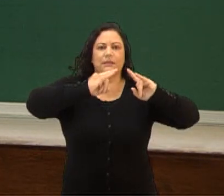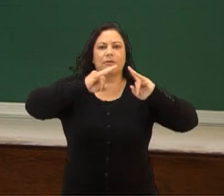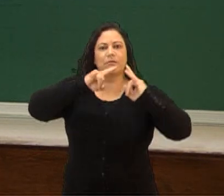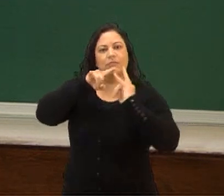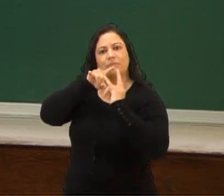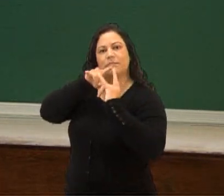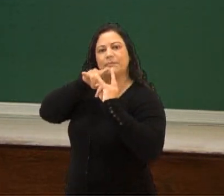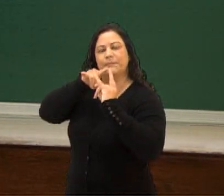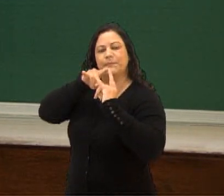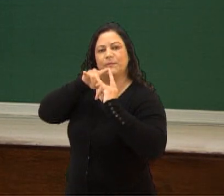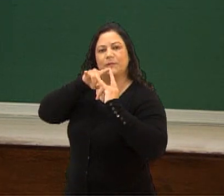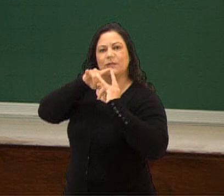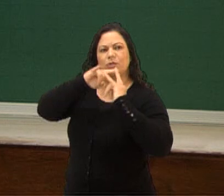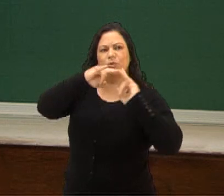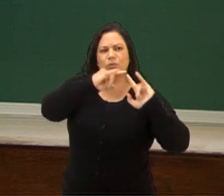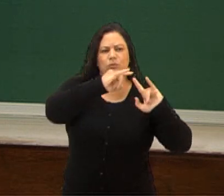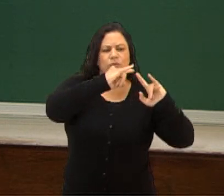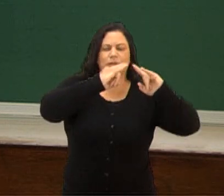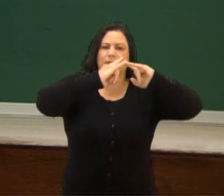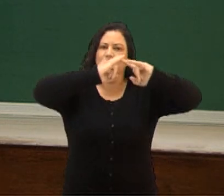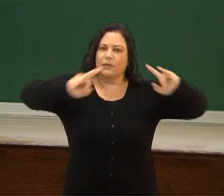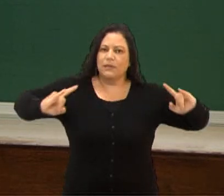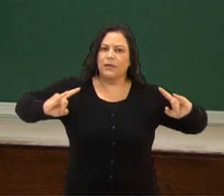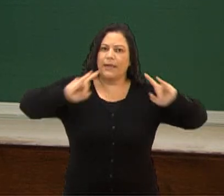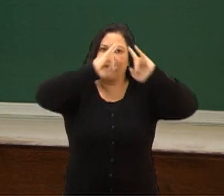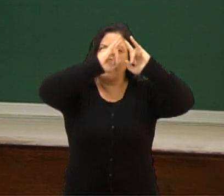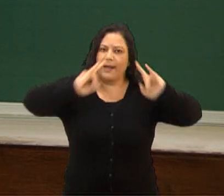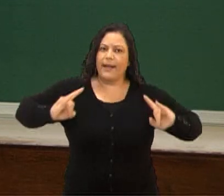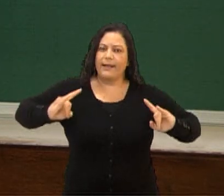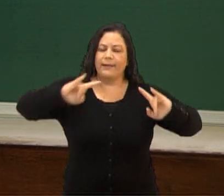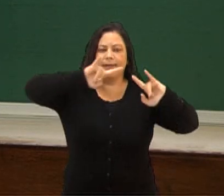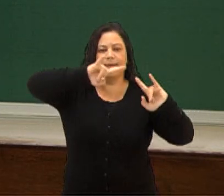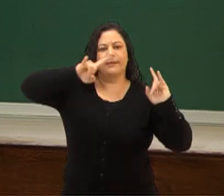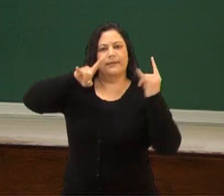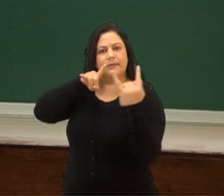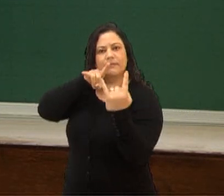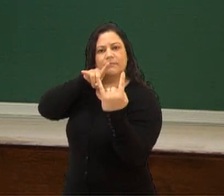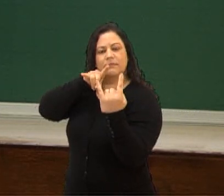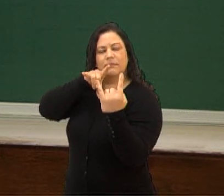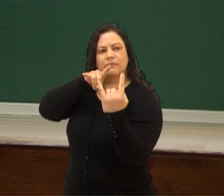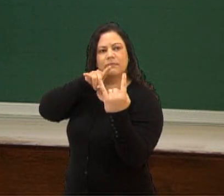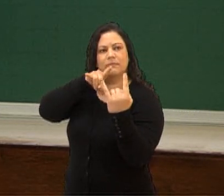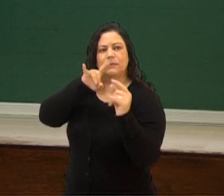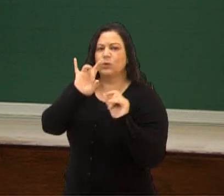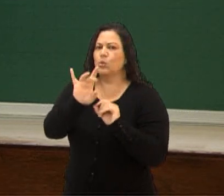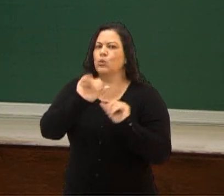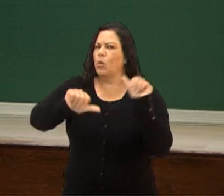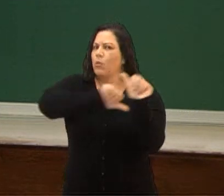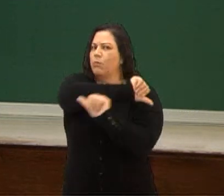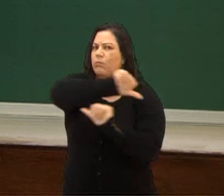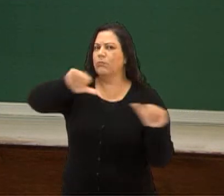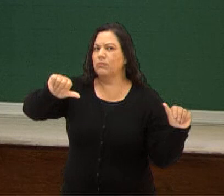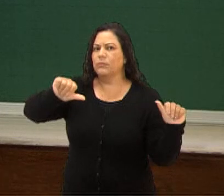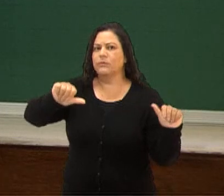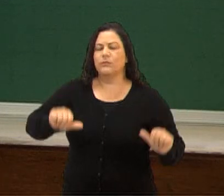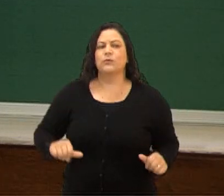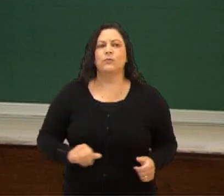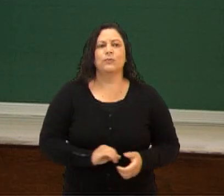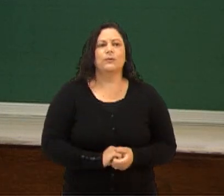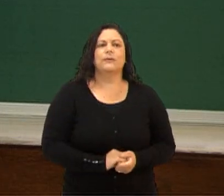essa estrutura da cabana, você vai ter, percebam, aqui o prisma está na horizontal, você coloca ele na vertical. Você vai